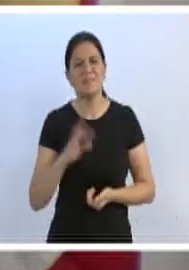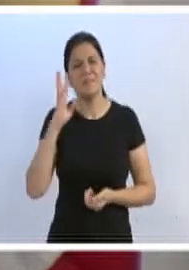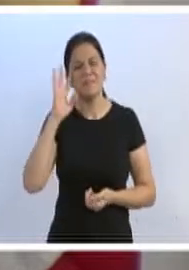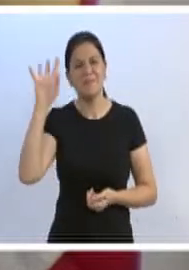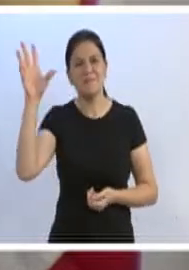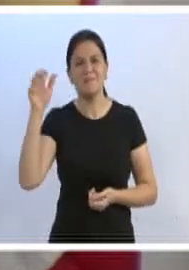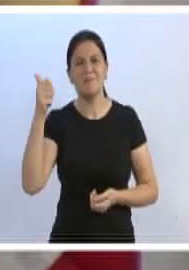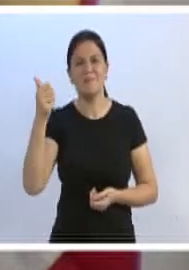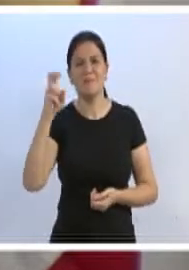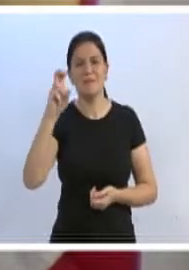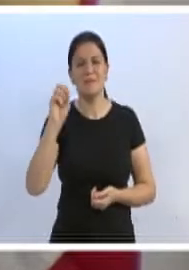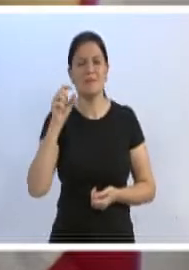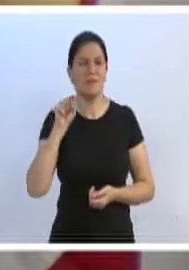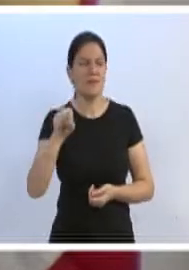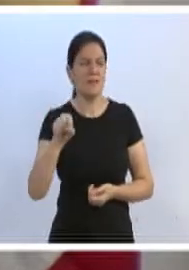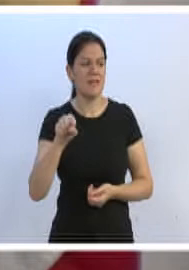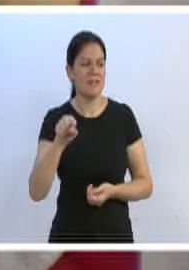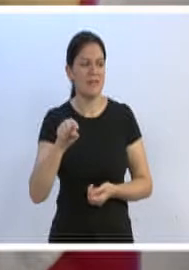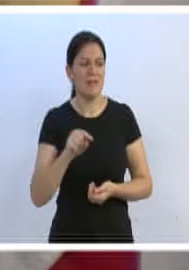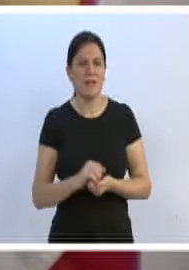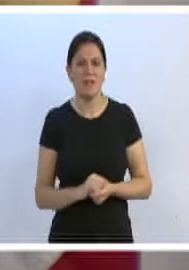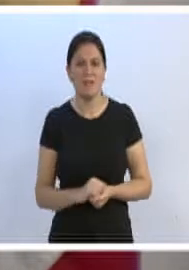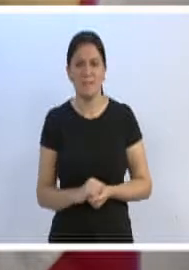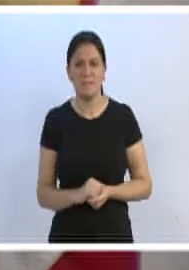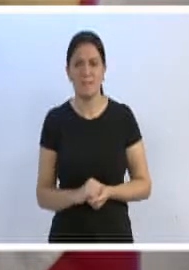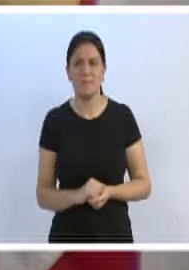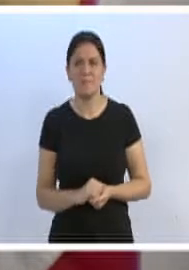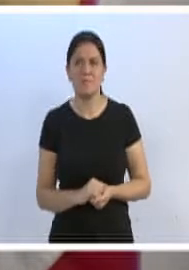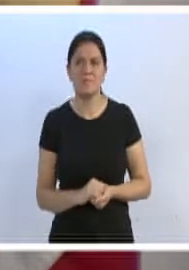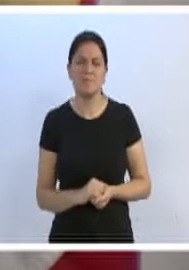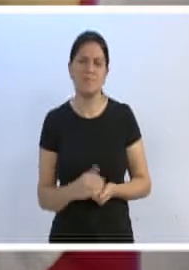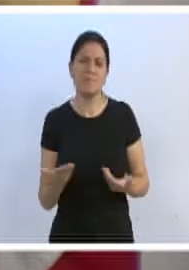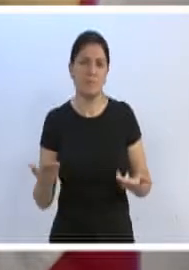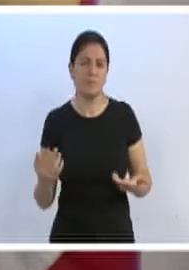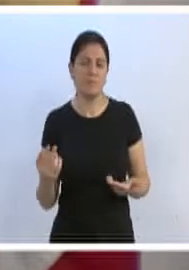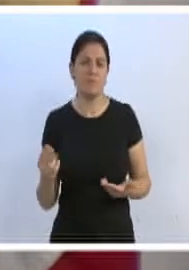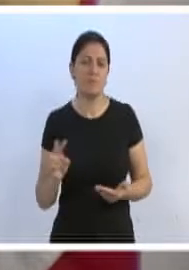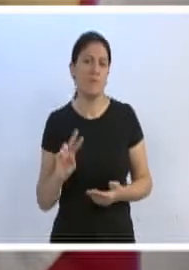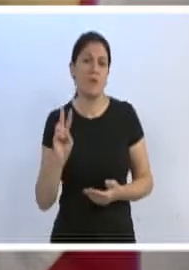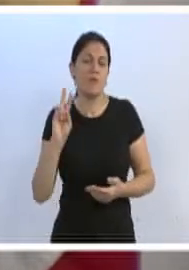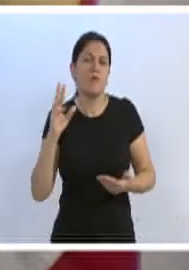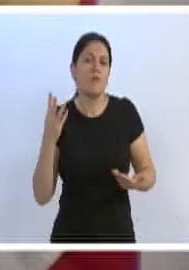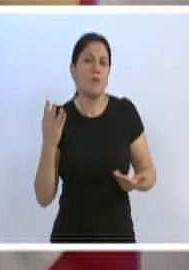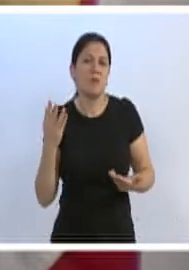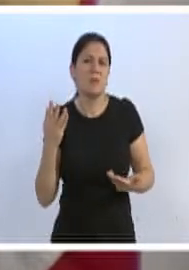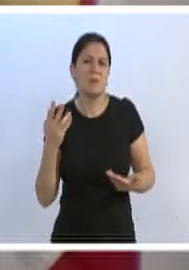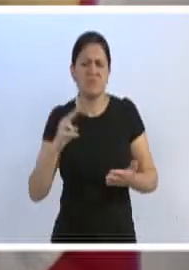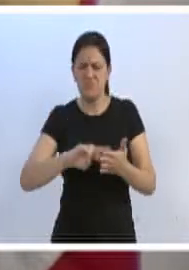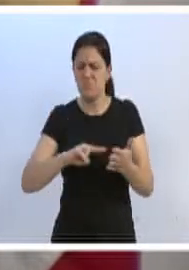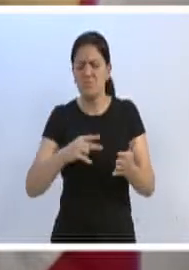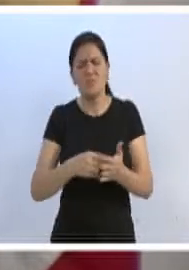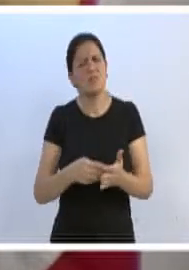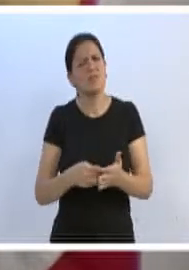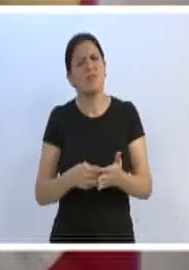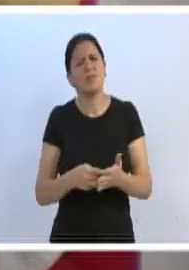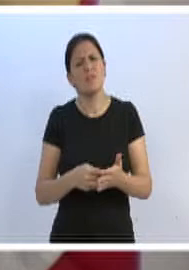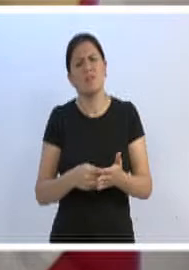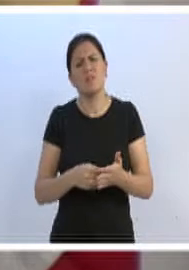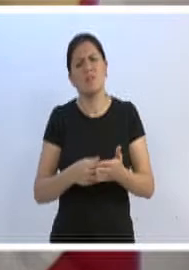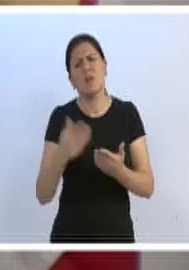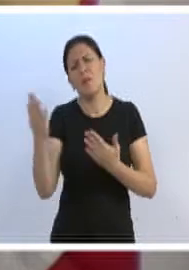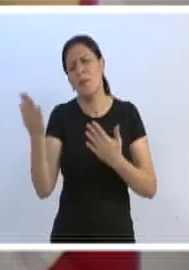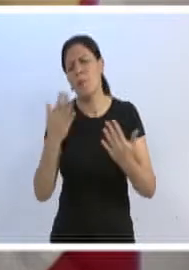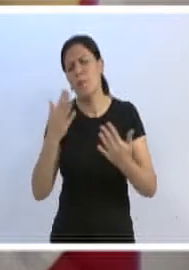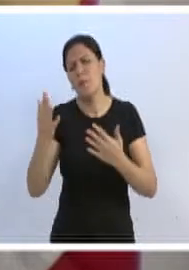quem sabe hoje custa 300 mil reais mas é um valor insignificante no que tange